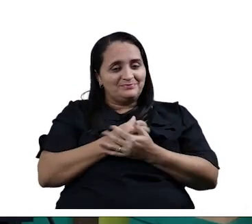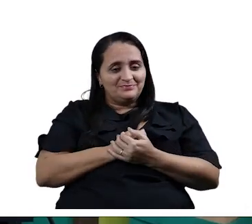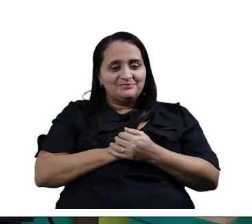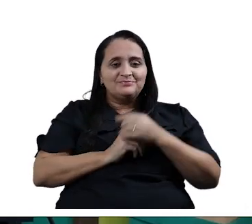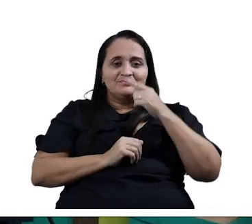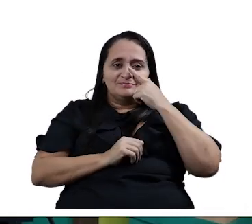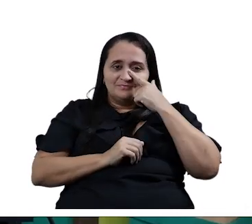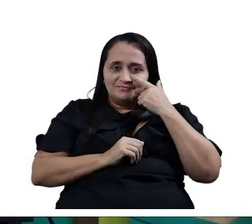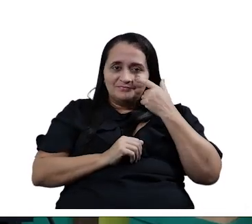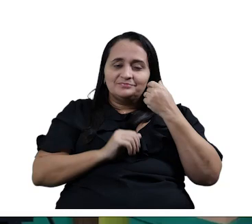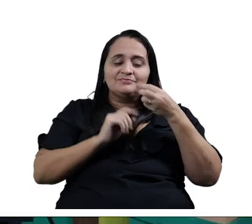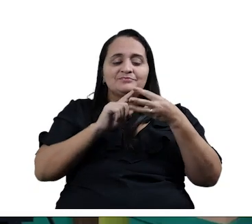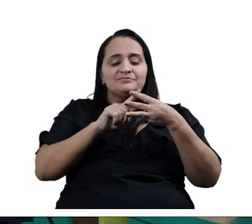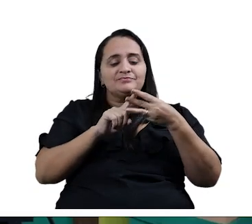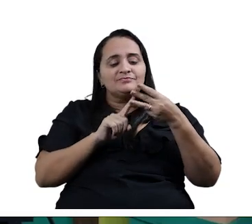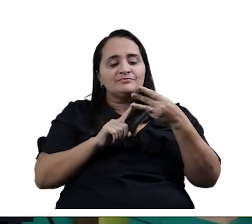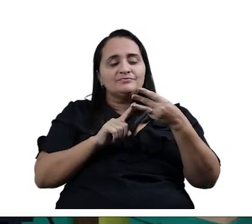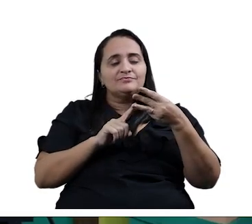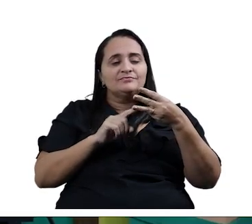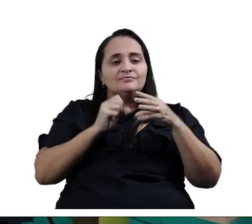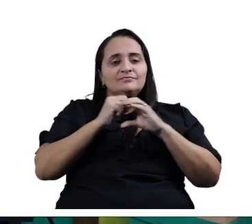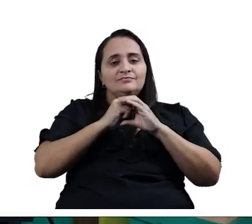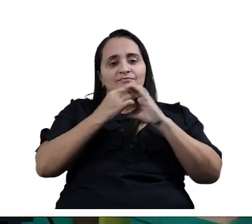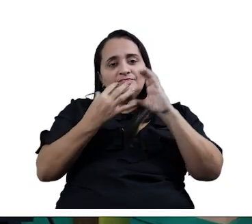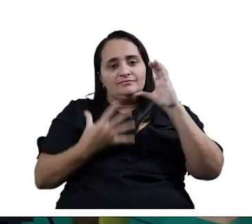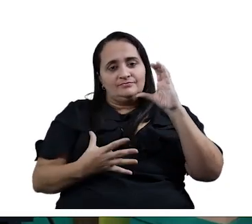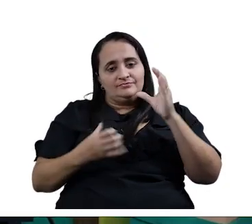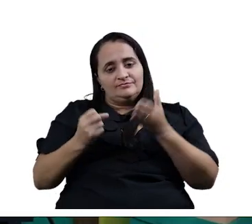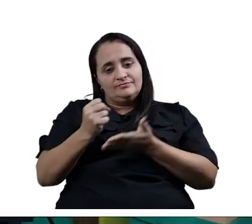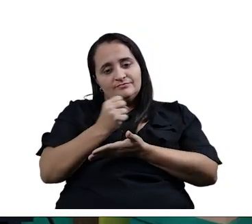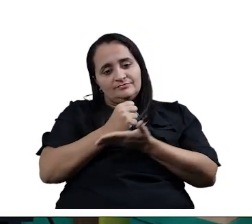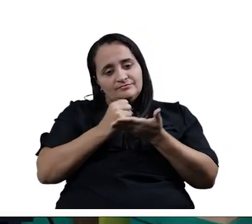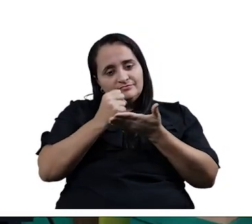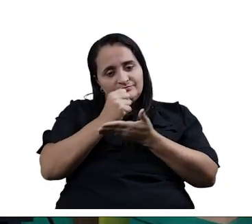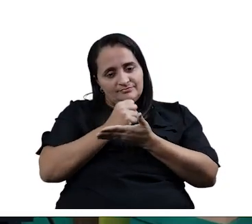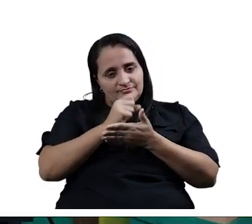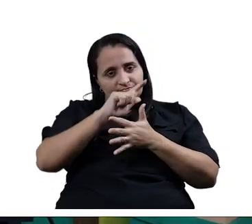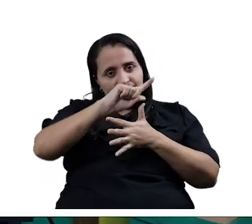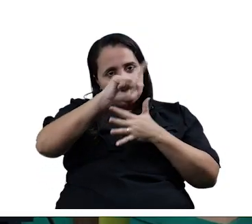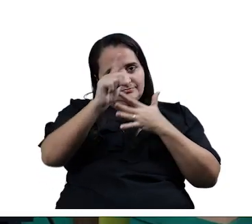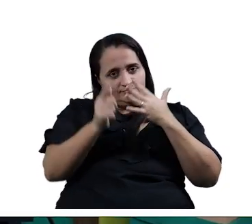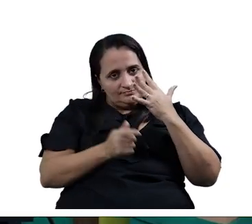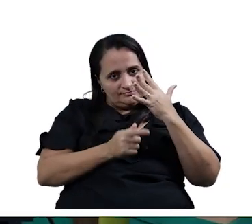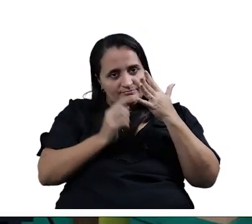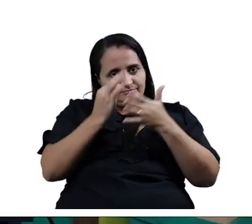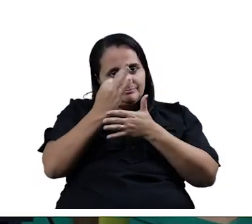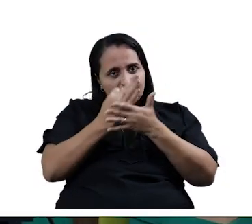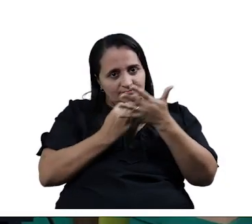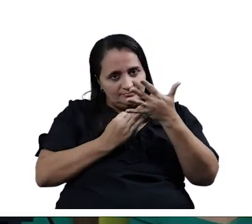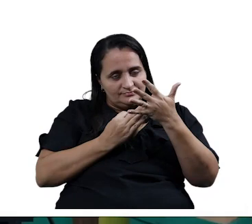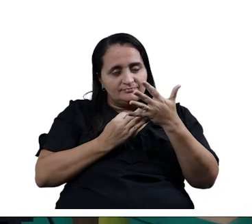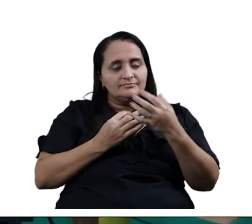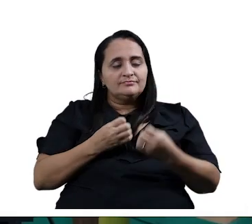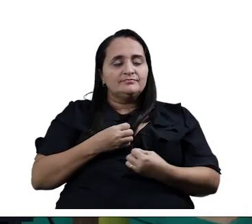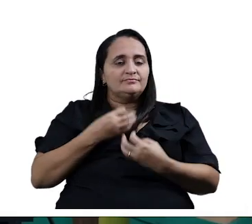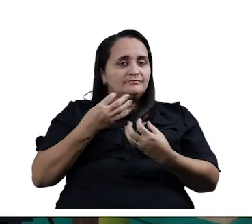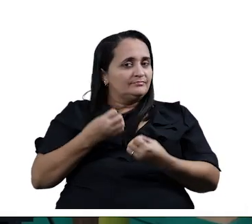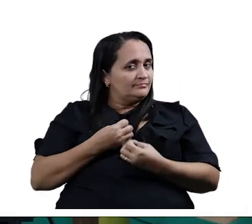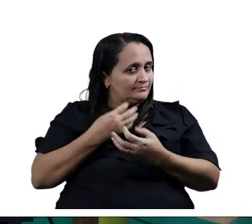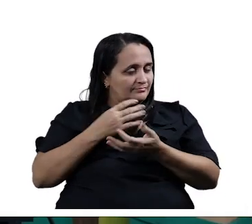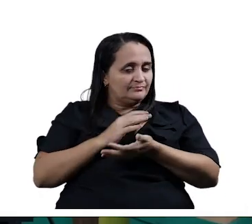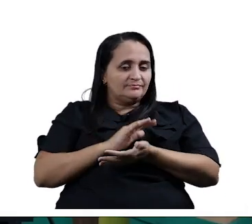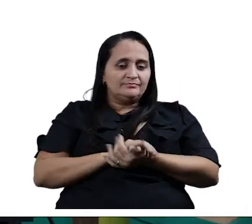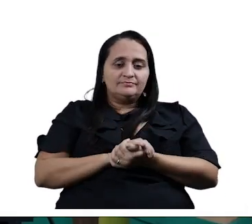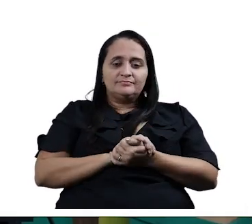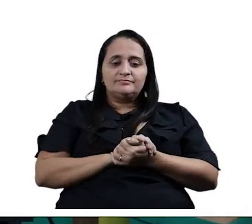são as 3 características básicas do gênero textual poesia.